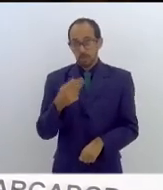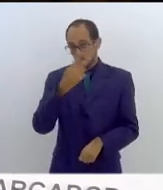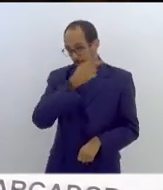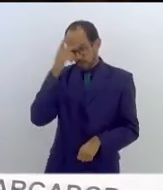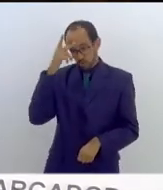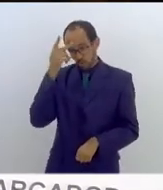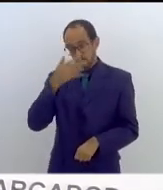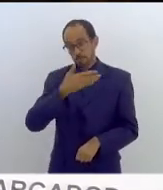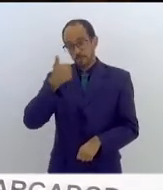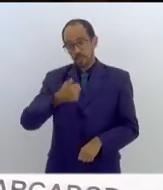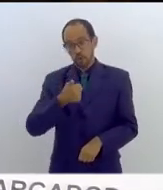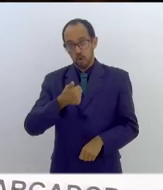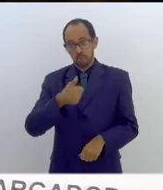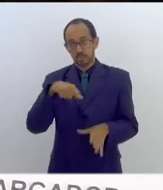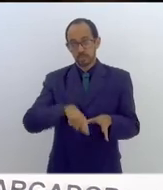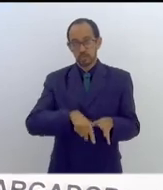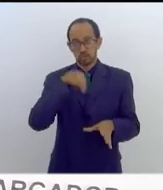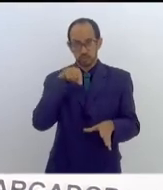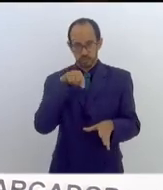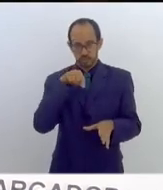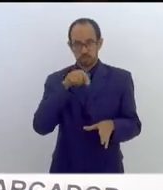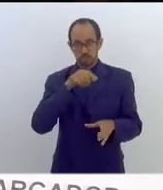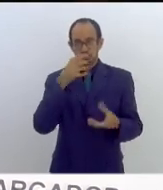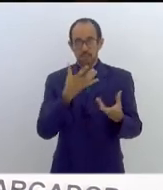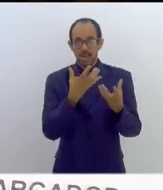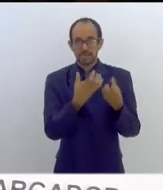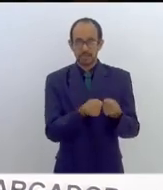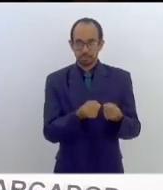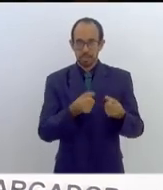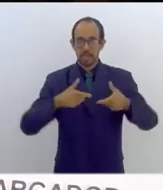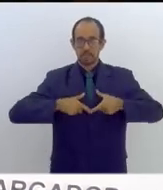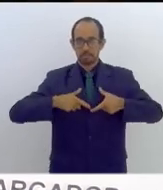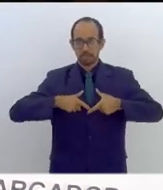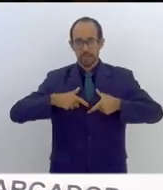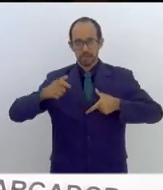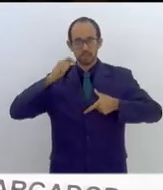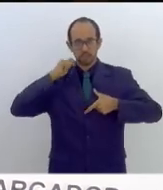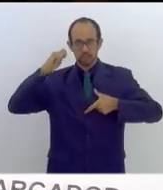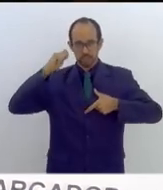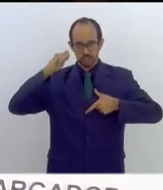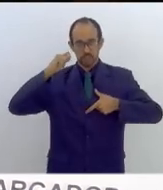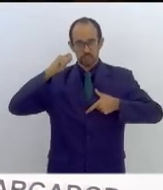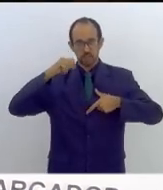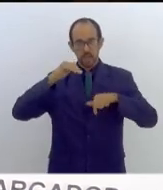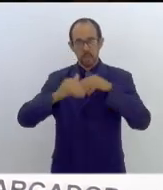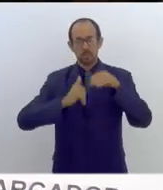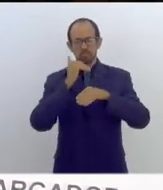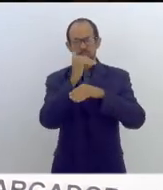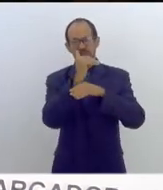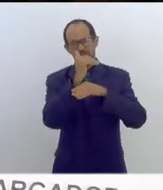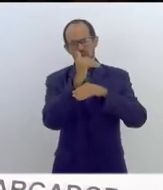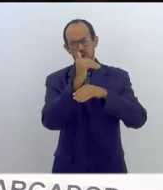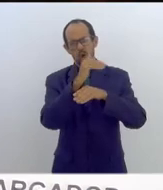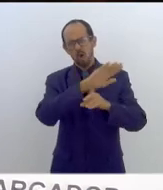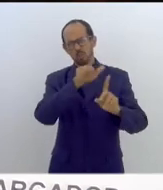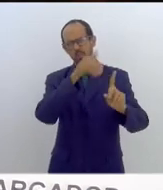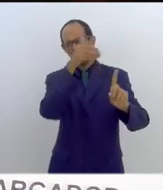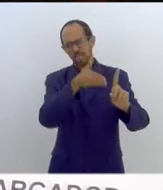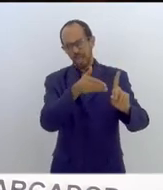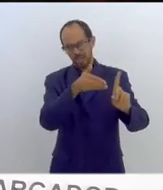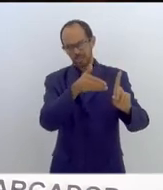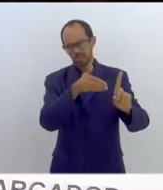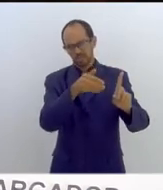apropriada para ser escolhida para receber a maior comenda da nossa da nossa Assembleia Legislativa